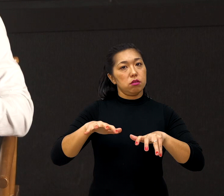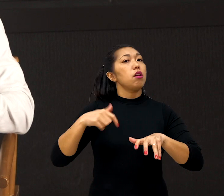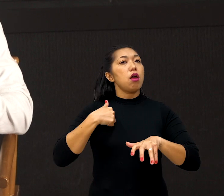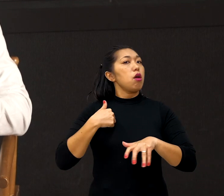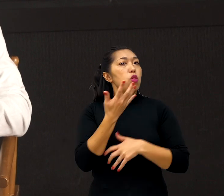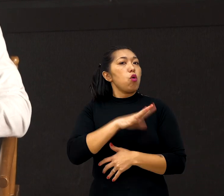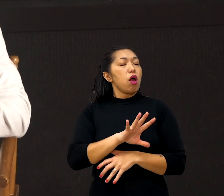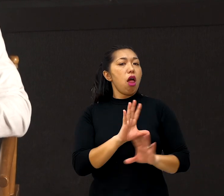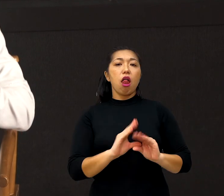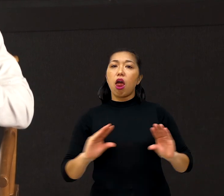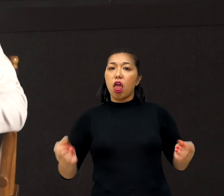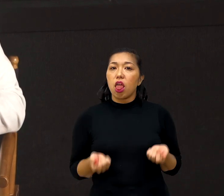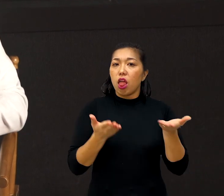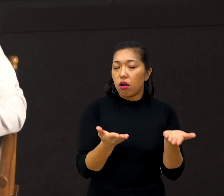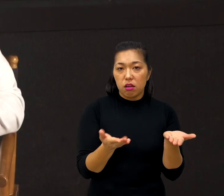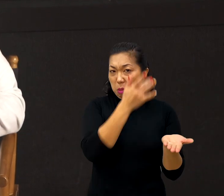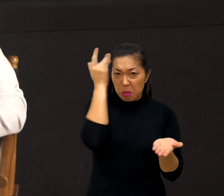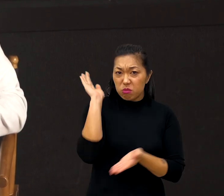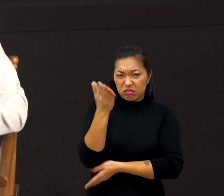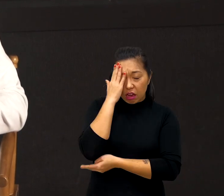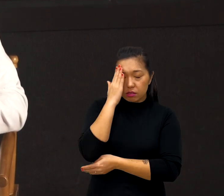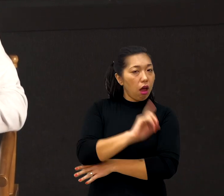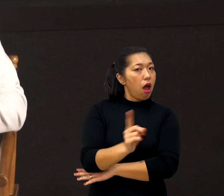quero dar conforto a quem quer sair disso.